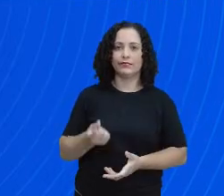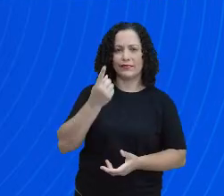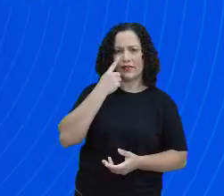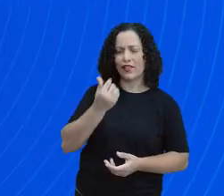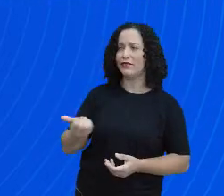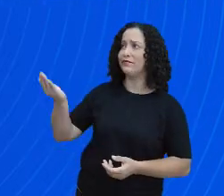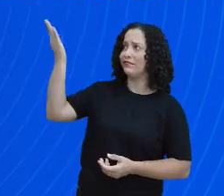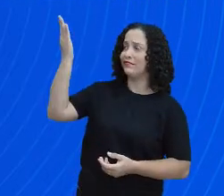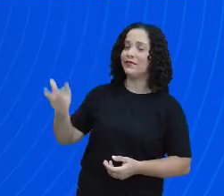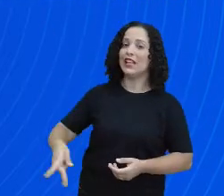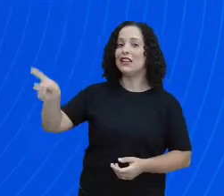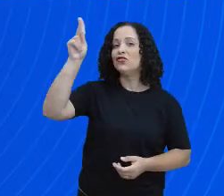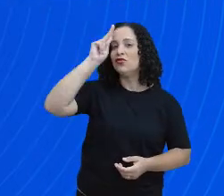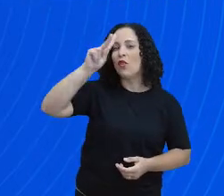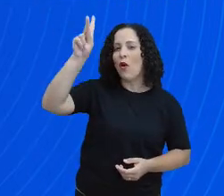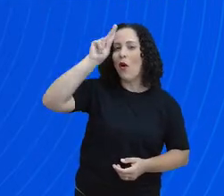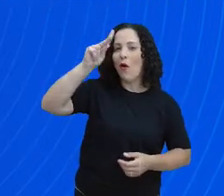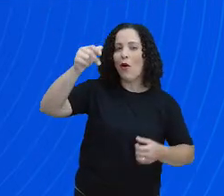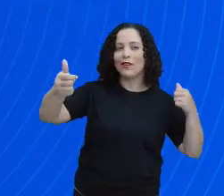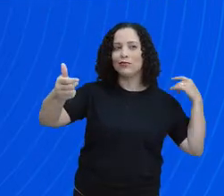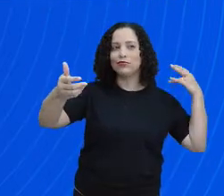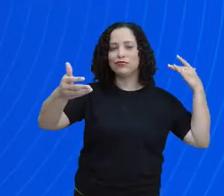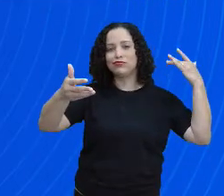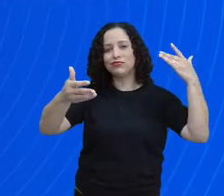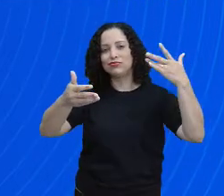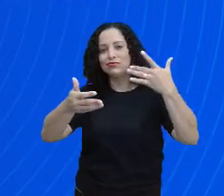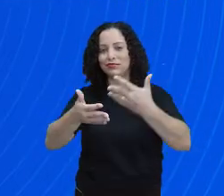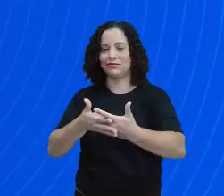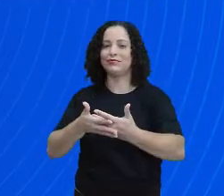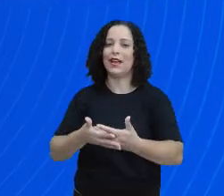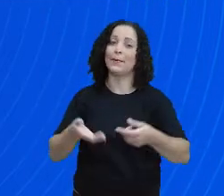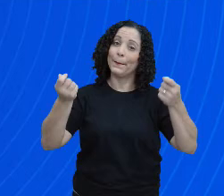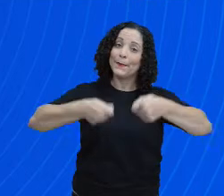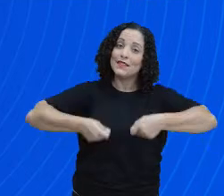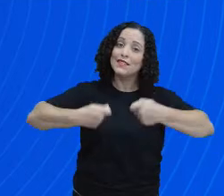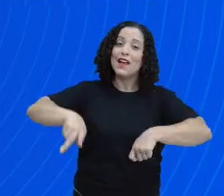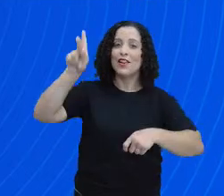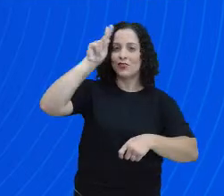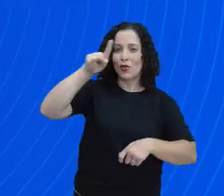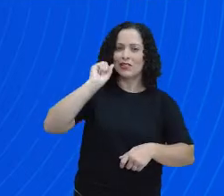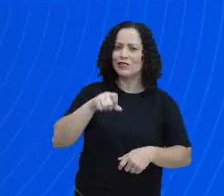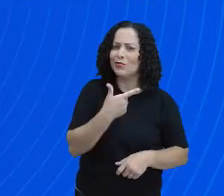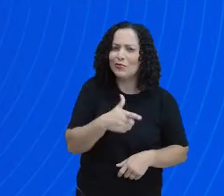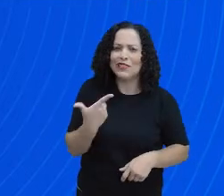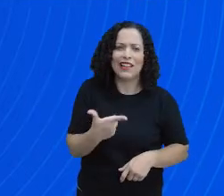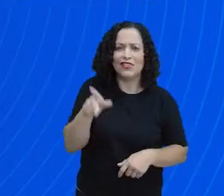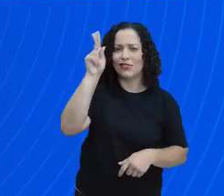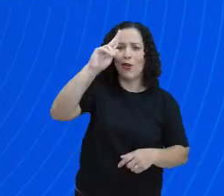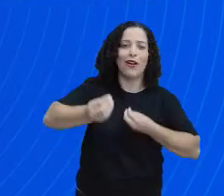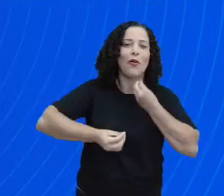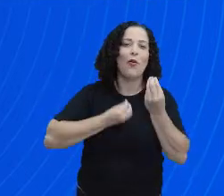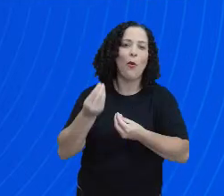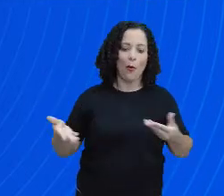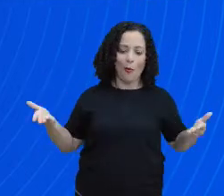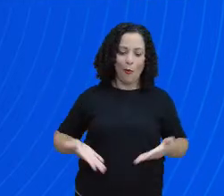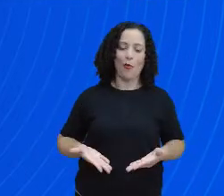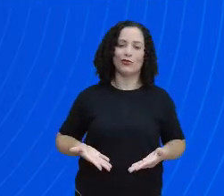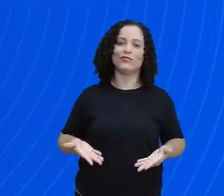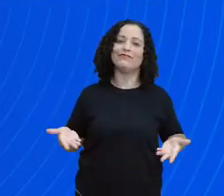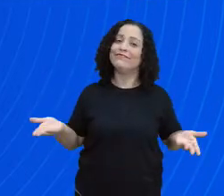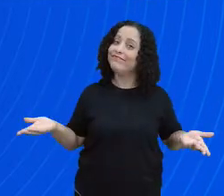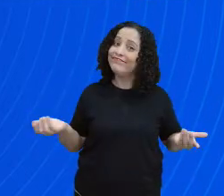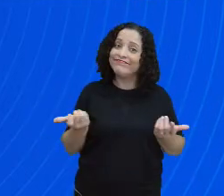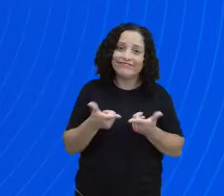contar um pouquinho de história, porque se não fosse a história, nós não estaríamos aqui hoje, né, nesse